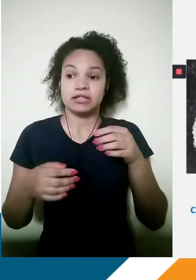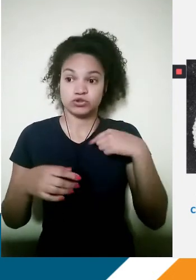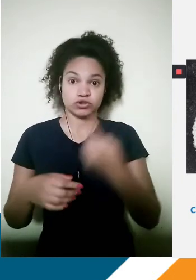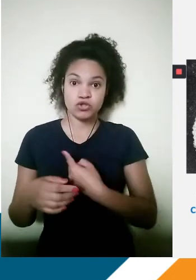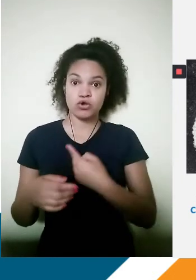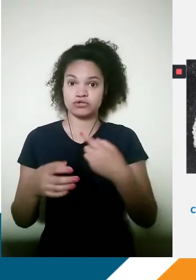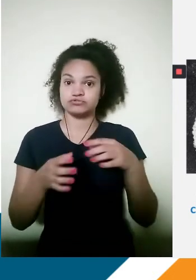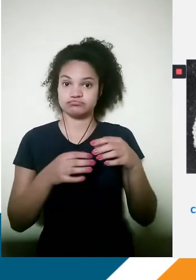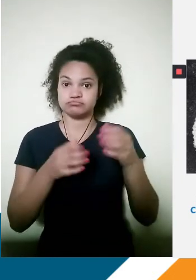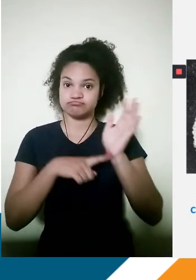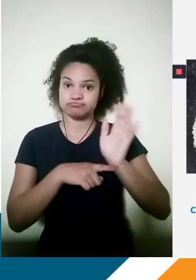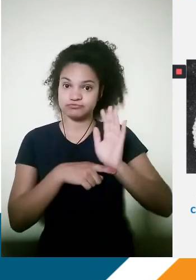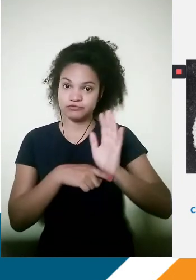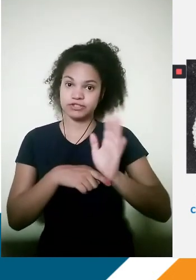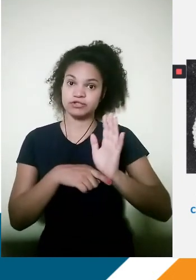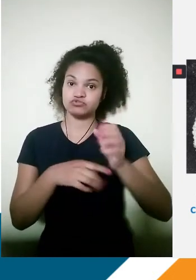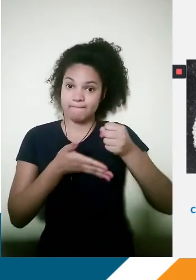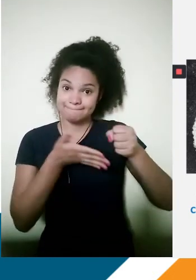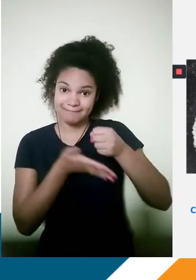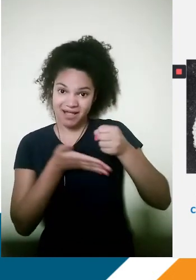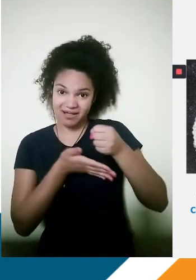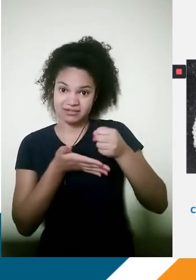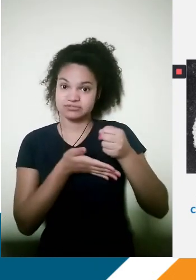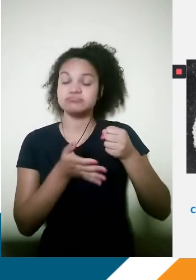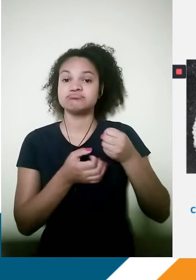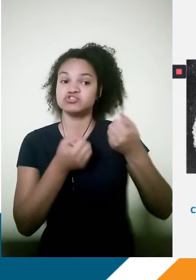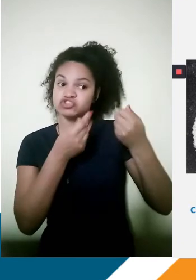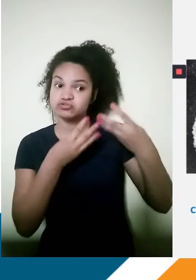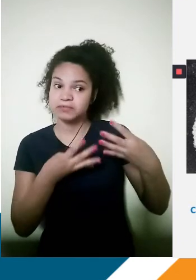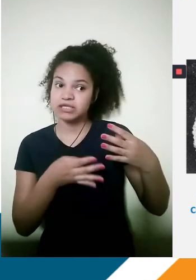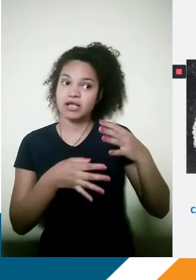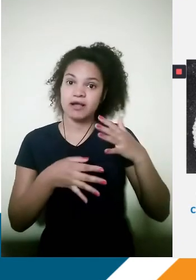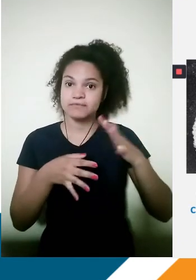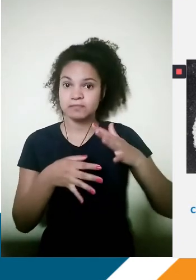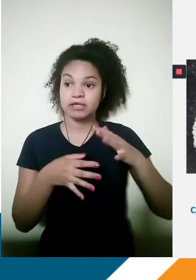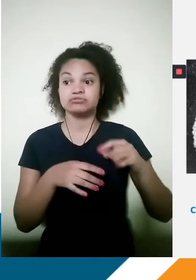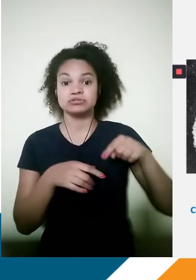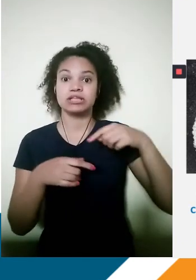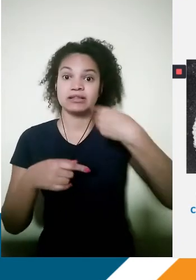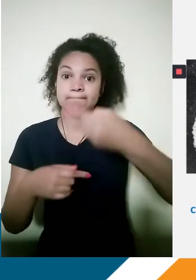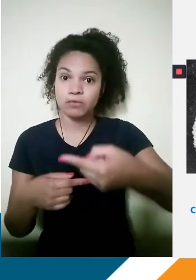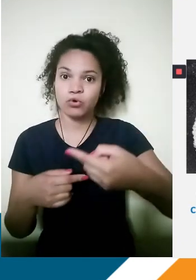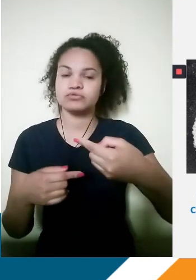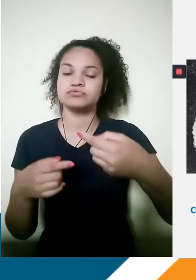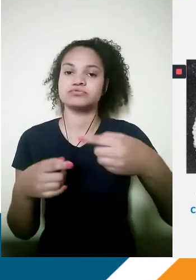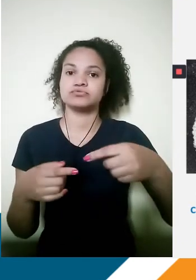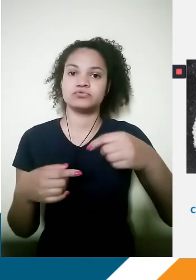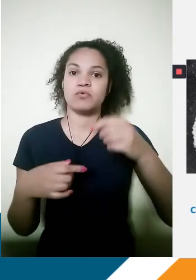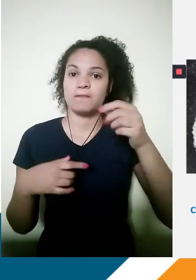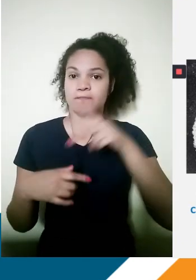um alicerce central, um andaime, podemos dizer assim, um andaime de aprendizagem, para que aí os mediadores